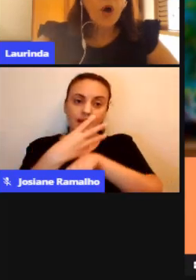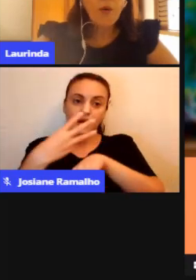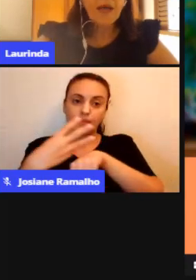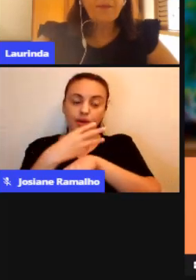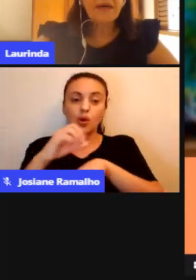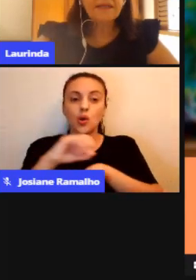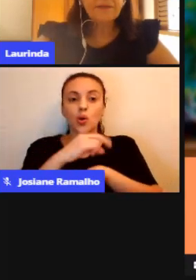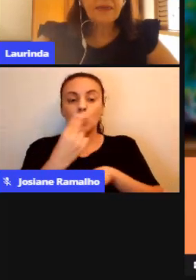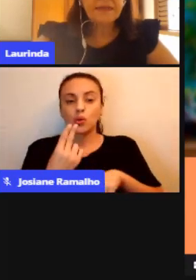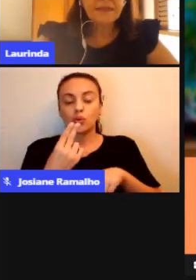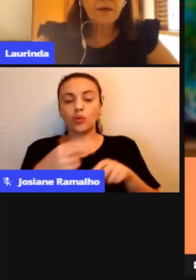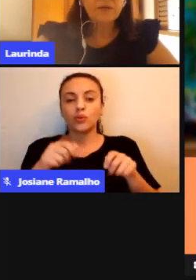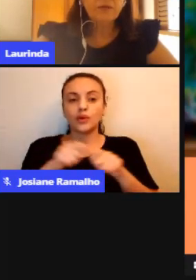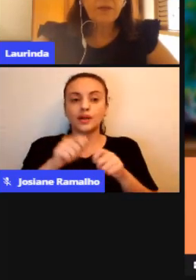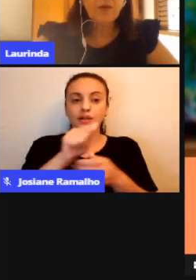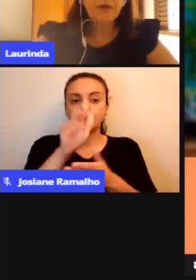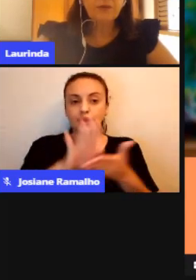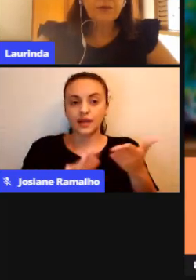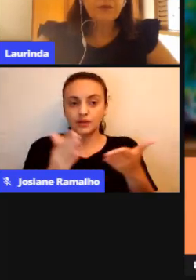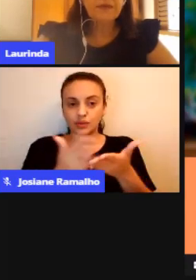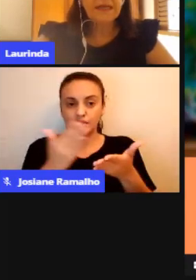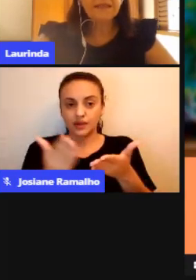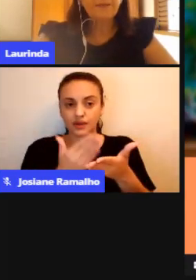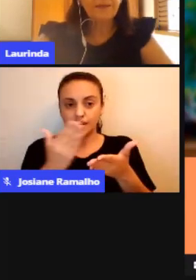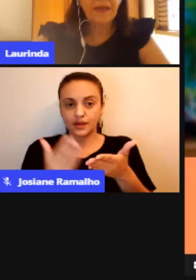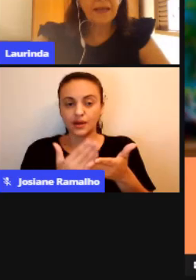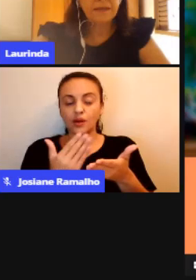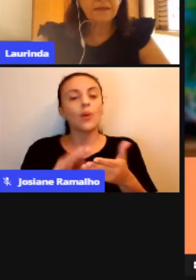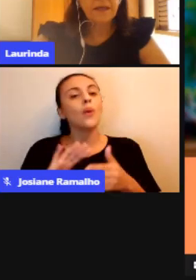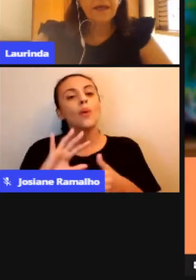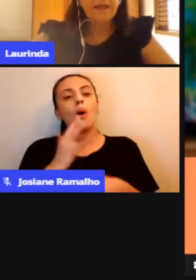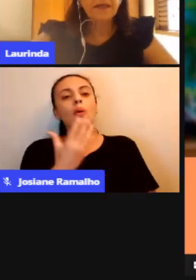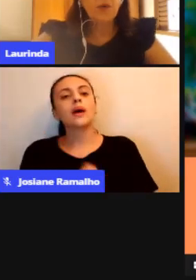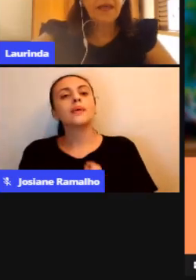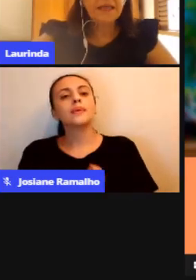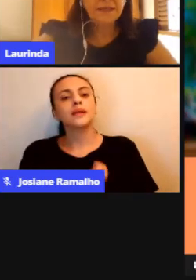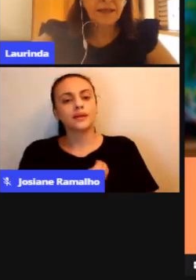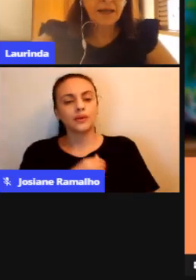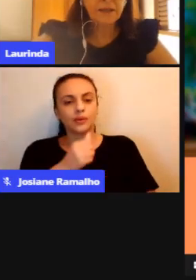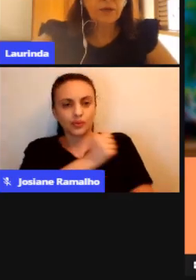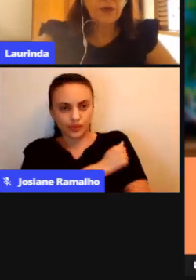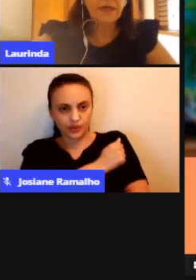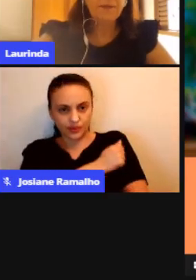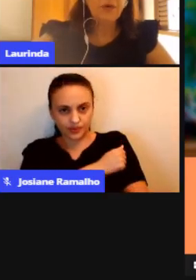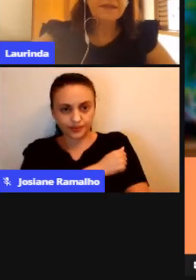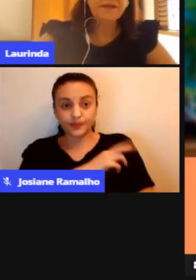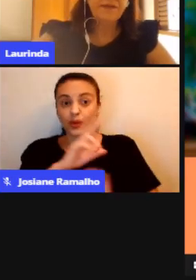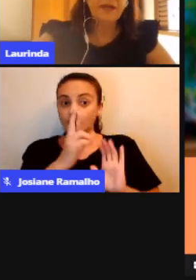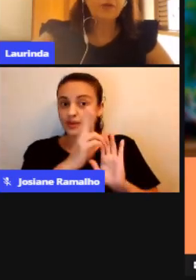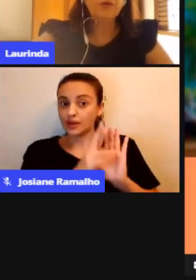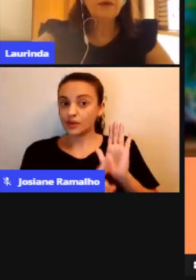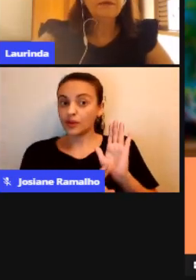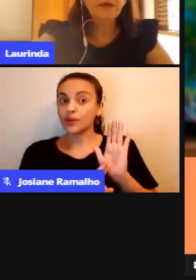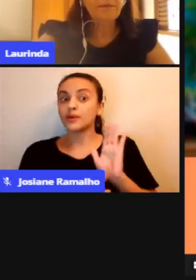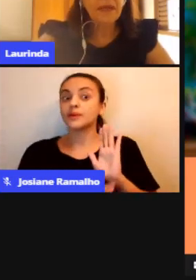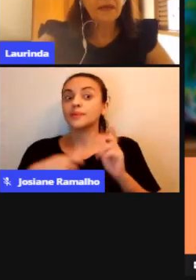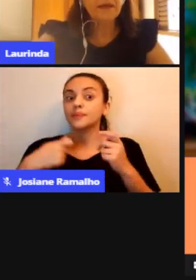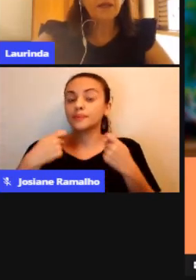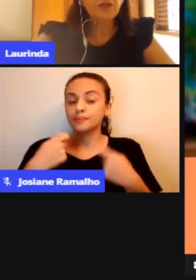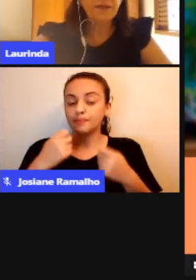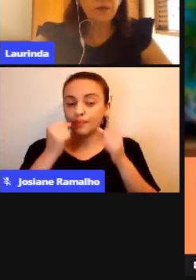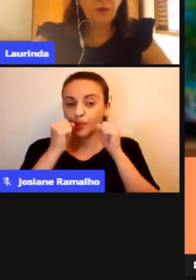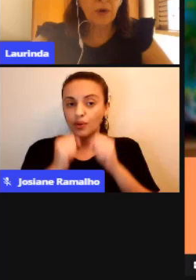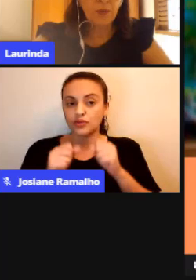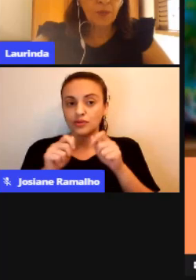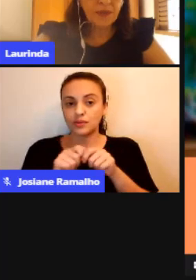Então, qual é a participação do meu aluno nesse bimestre? Então, esse relatório ele pode ser feito